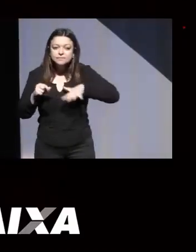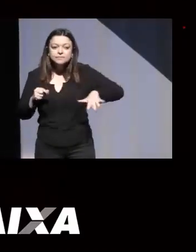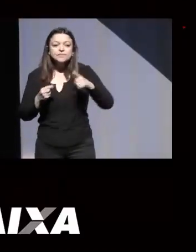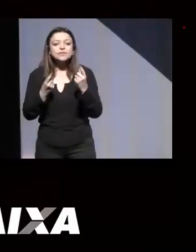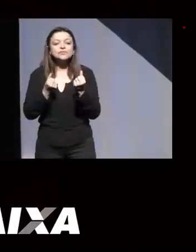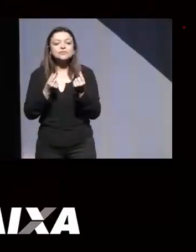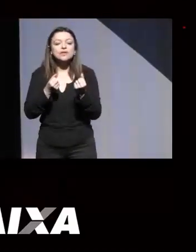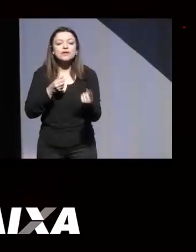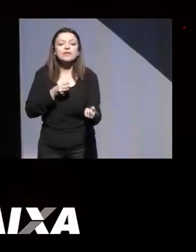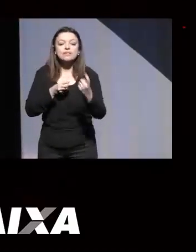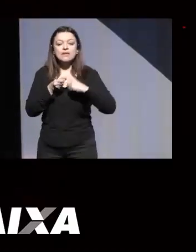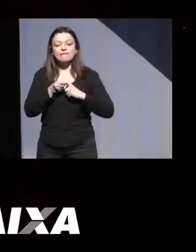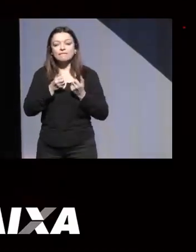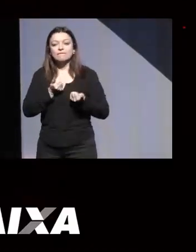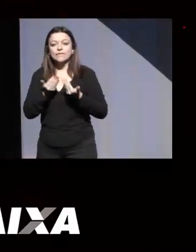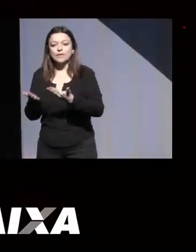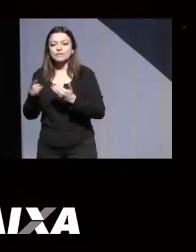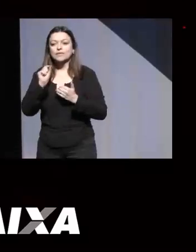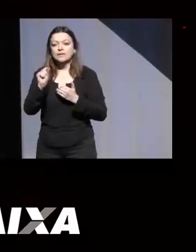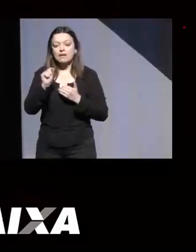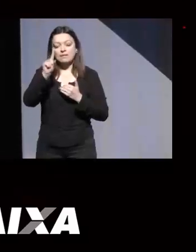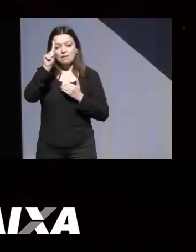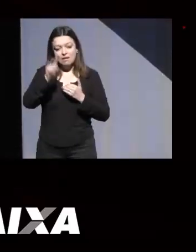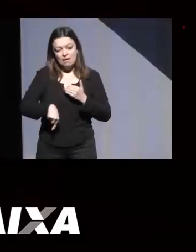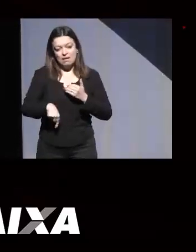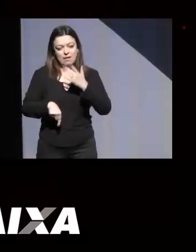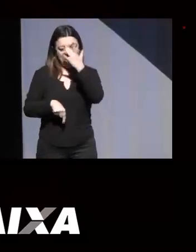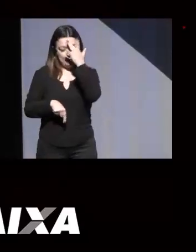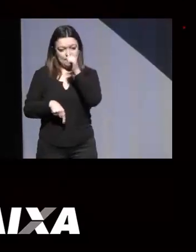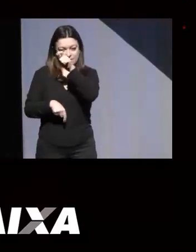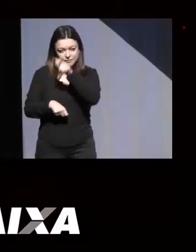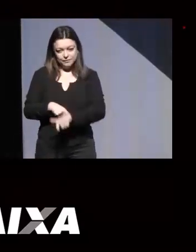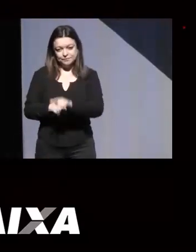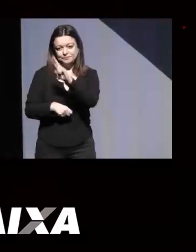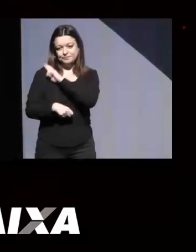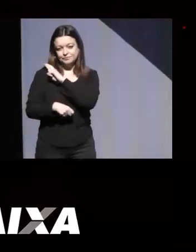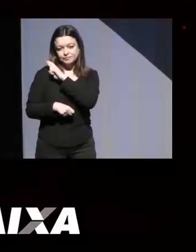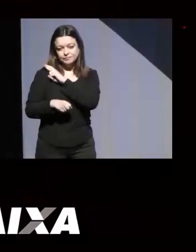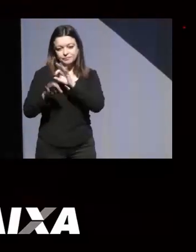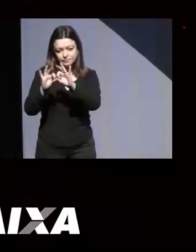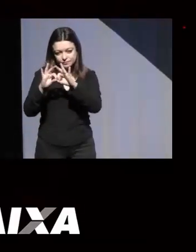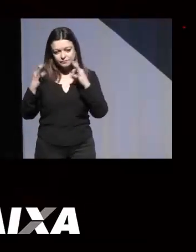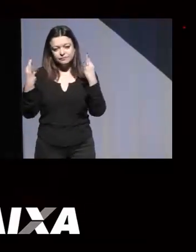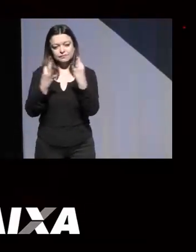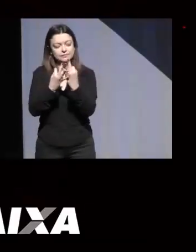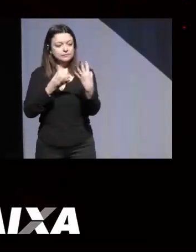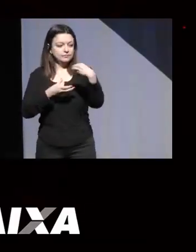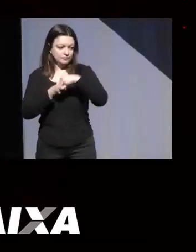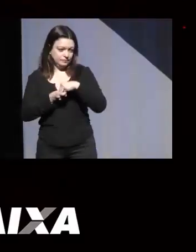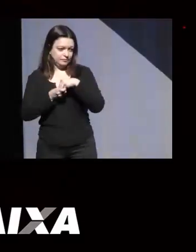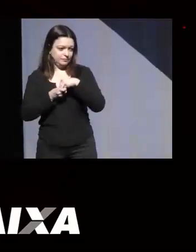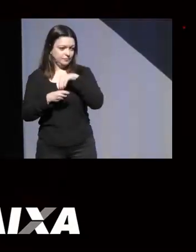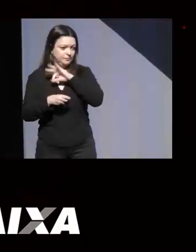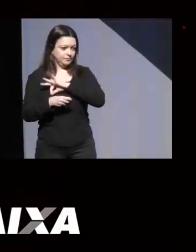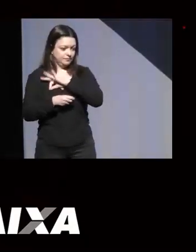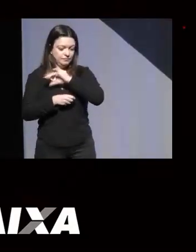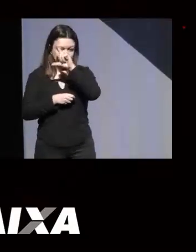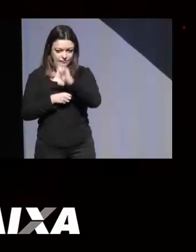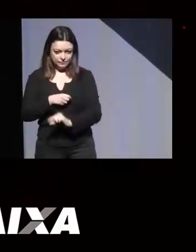devoluções previstas será o responsável pela unidade familiar de família de baixa